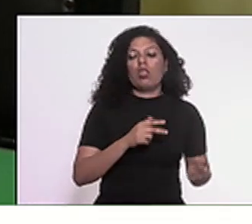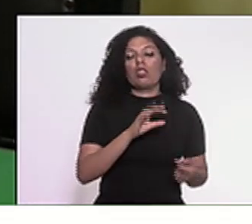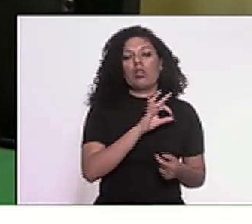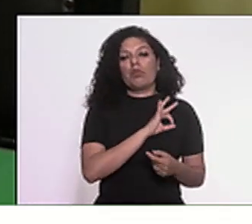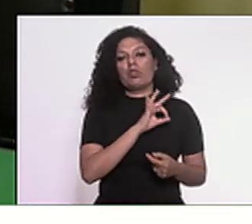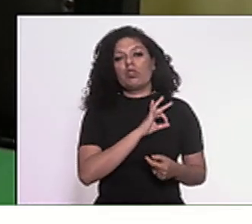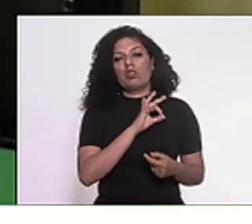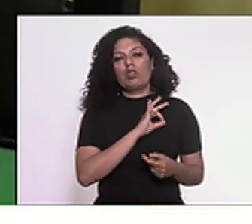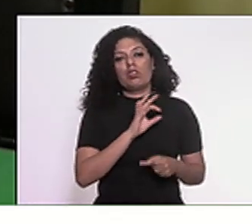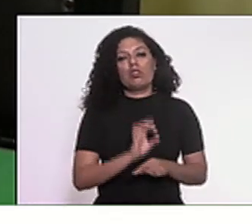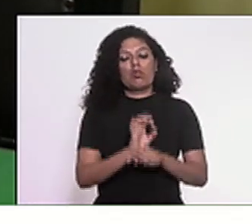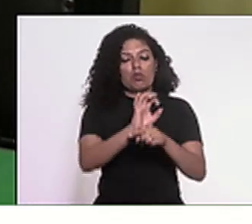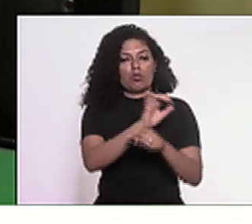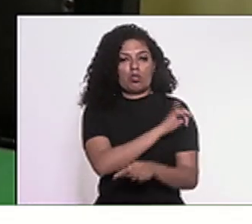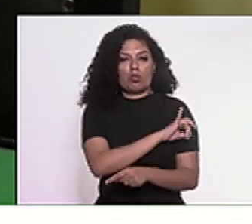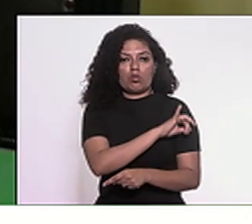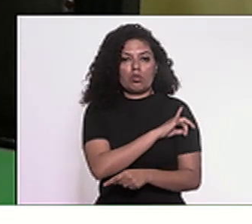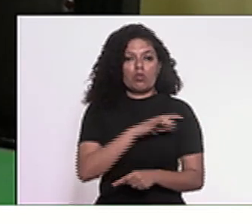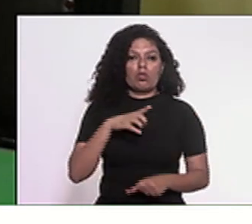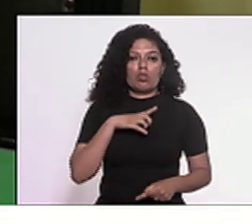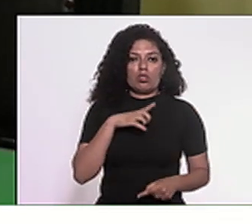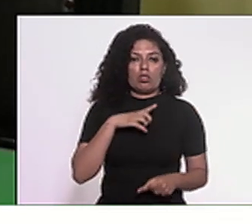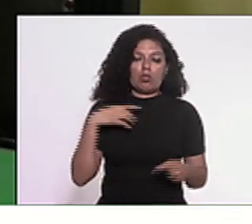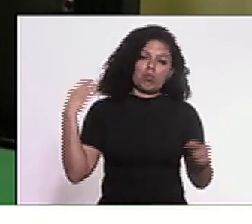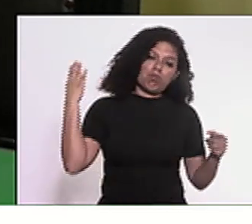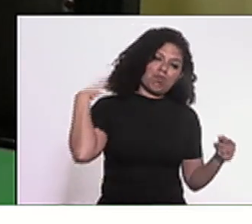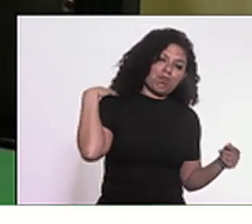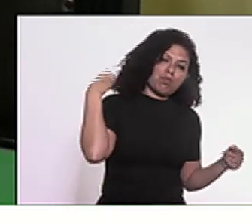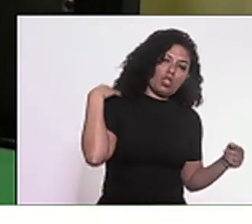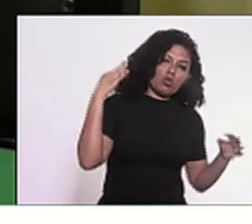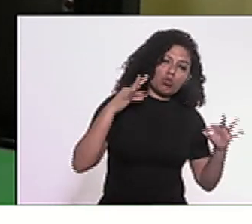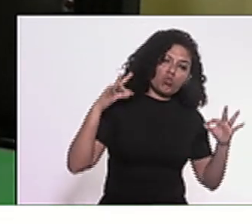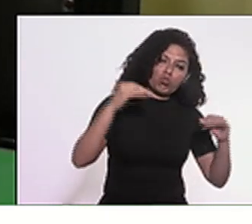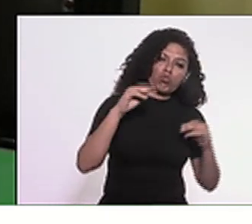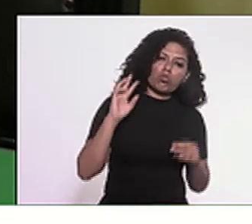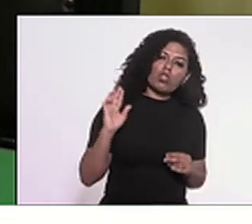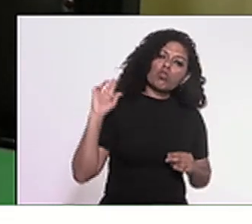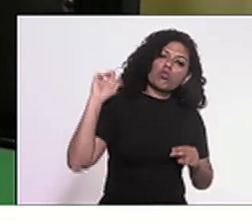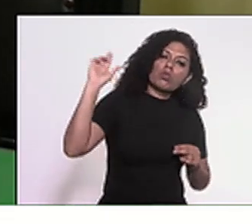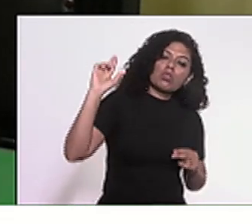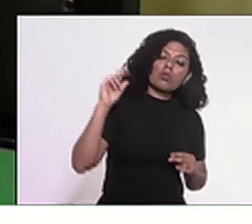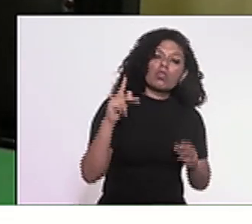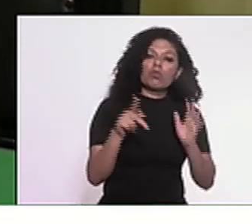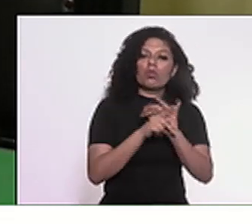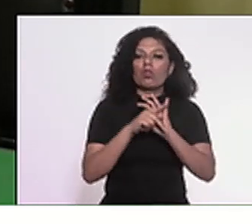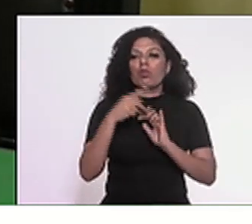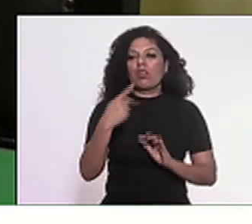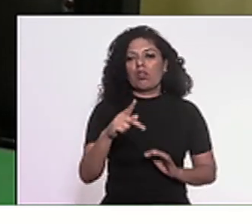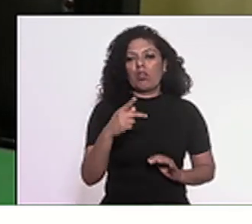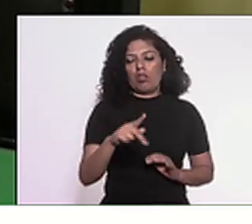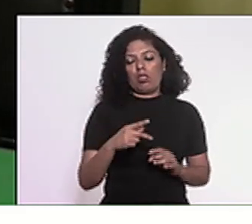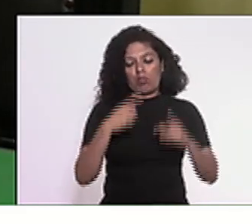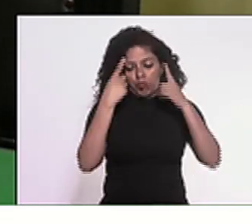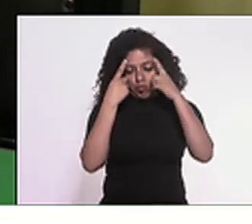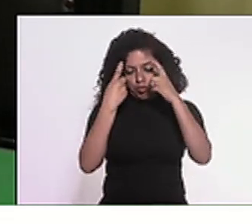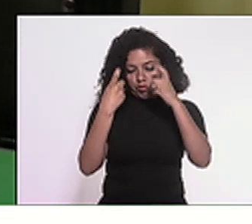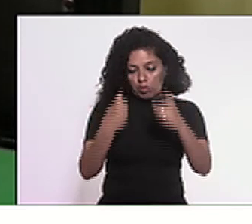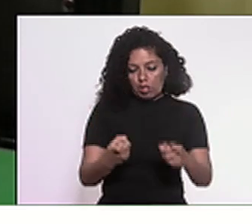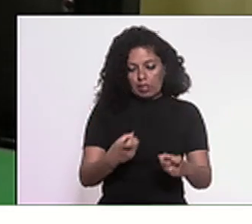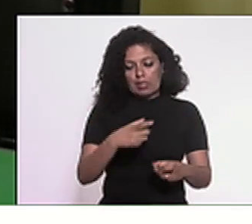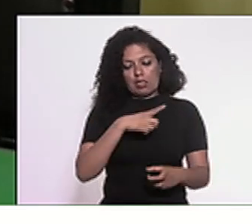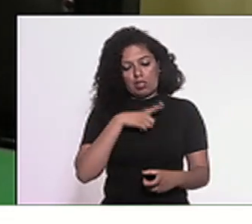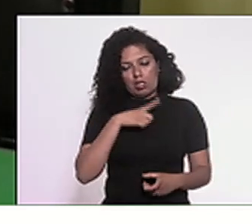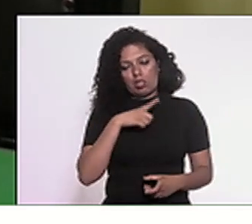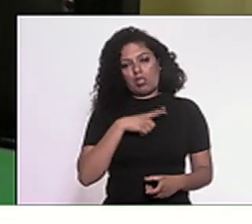Janeiro, que vem tendo sob seus ombros todas as responsabilidades, né, dessa violência que acontece no